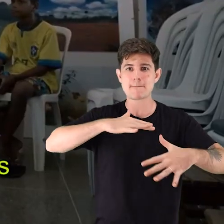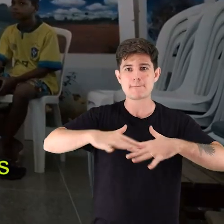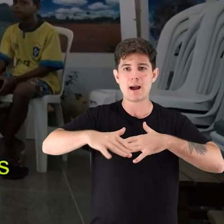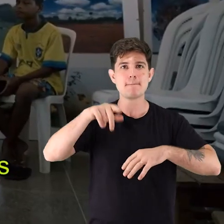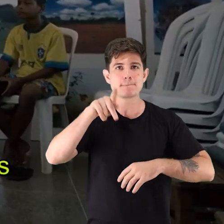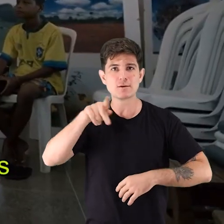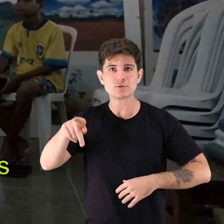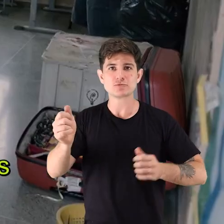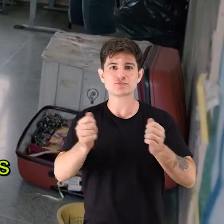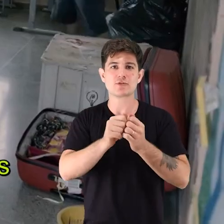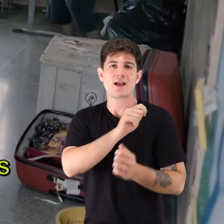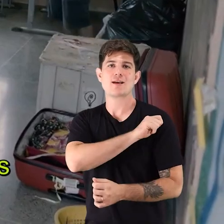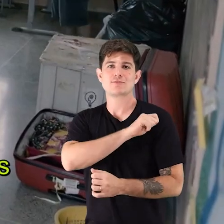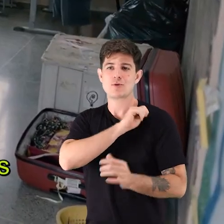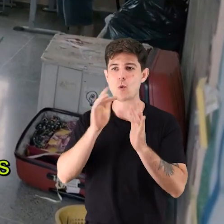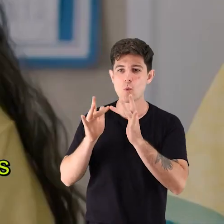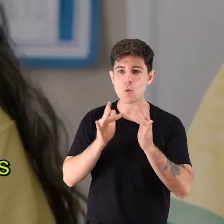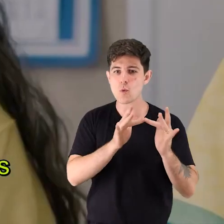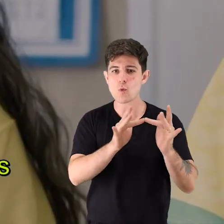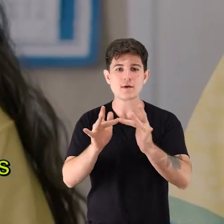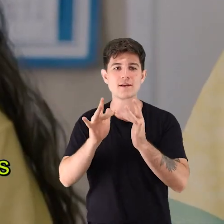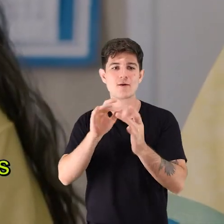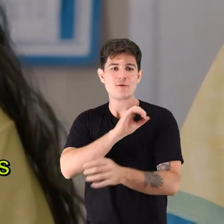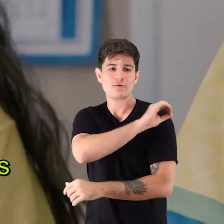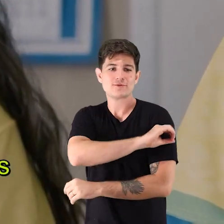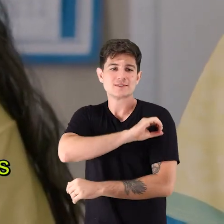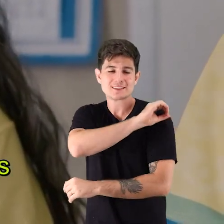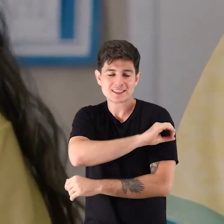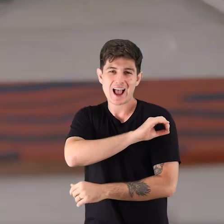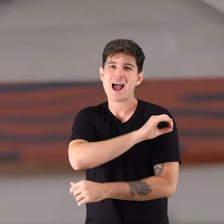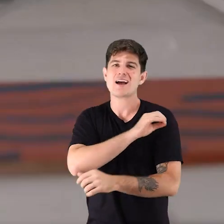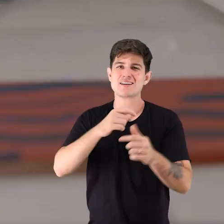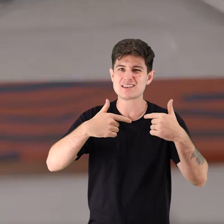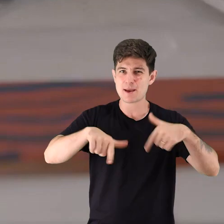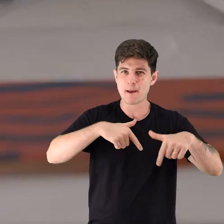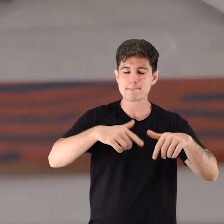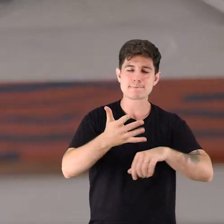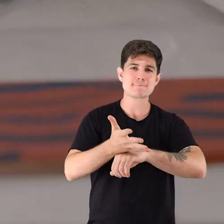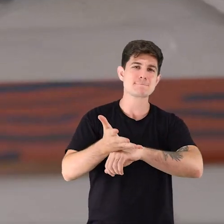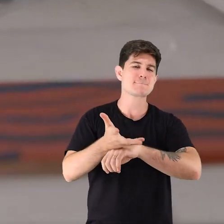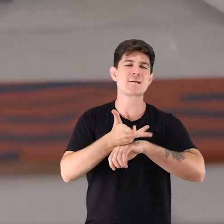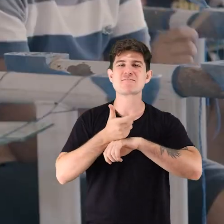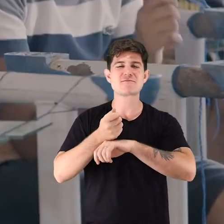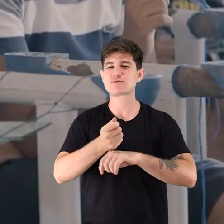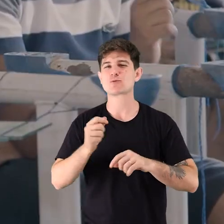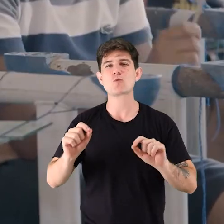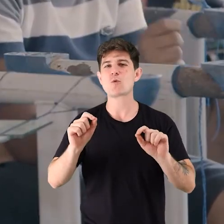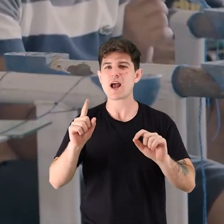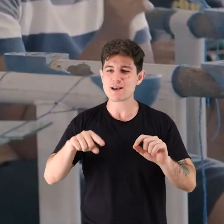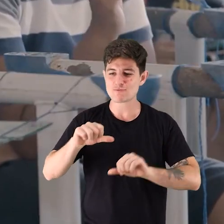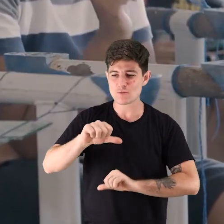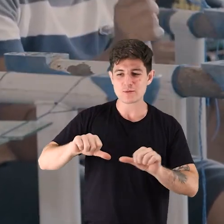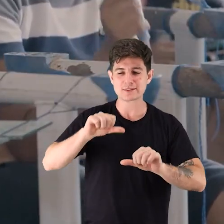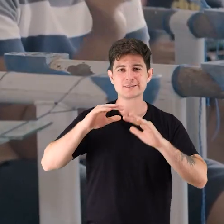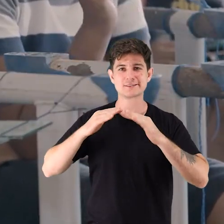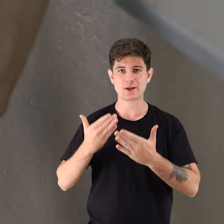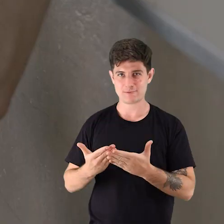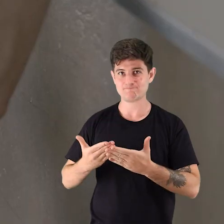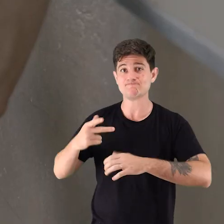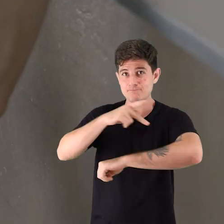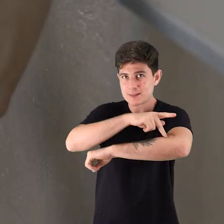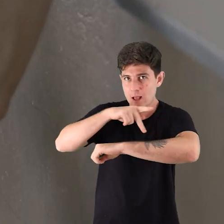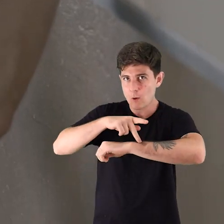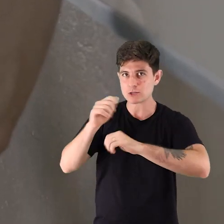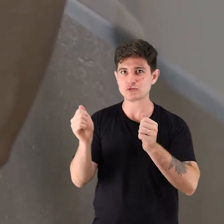e principalmente integrando professores e alunos nessas oficinas, para ter um trabalho maravilhoso de transformação da escola, com a